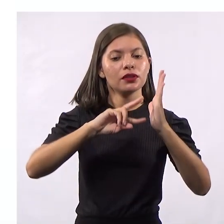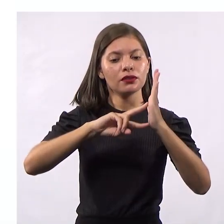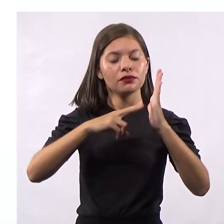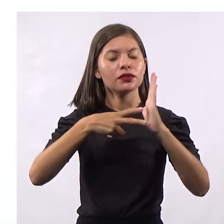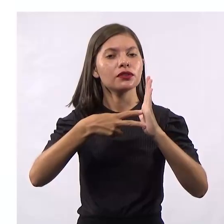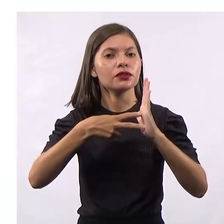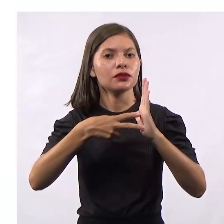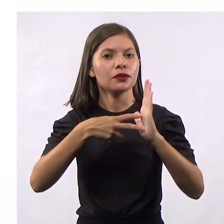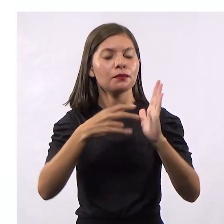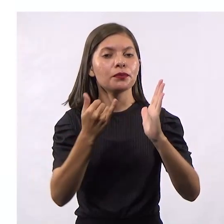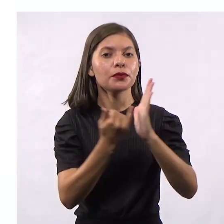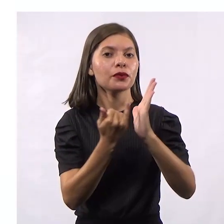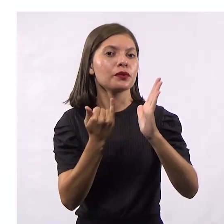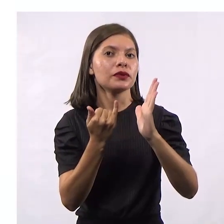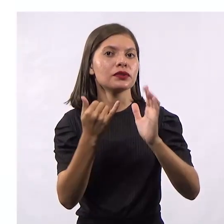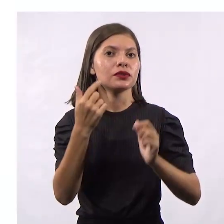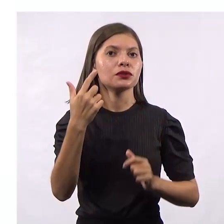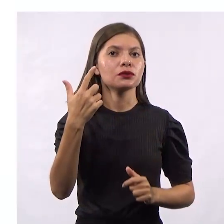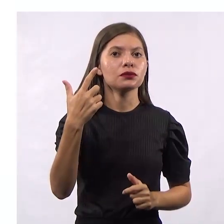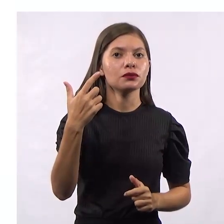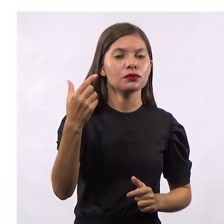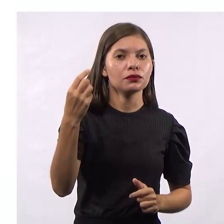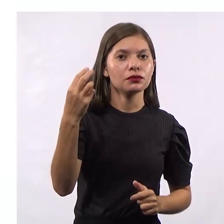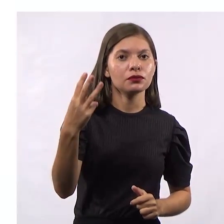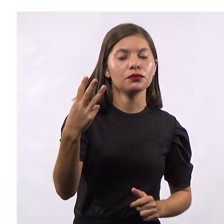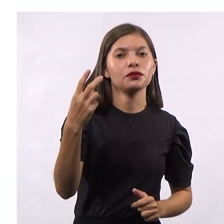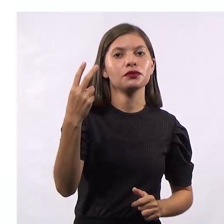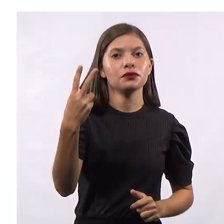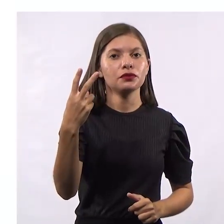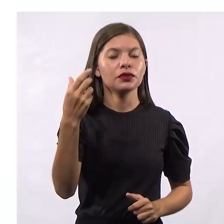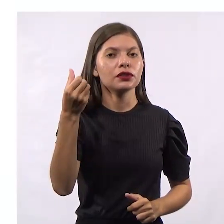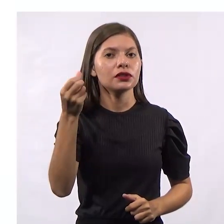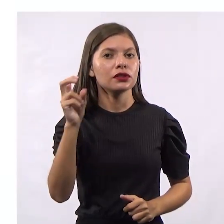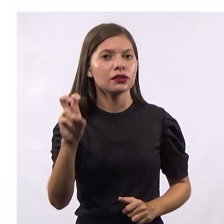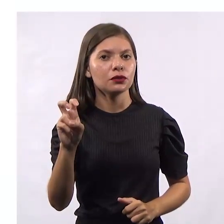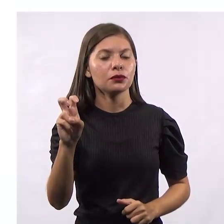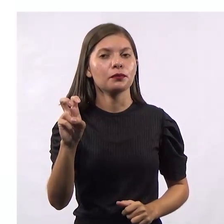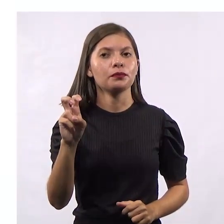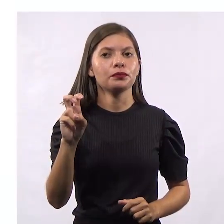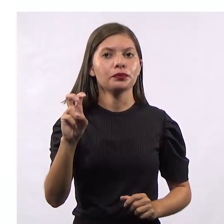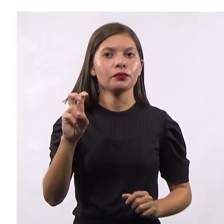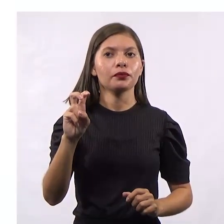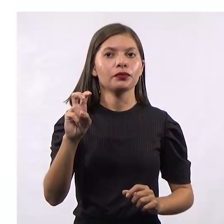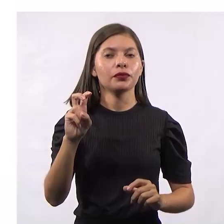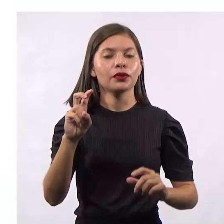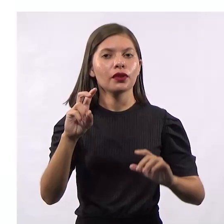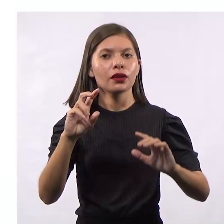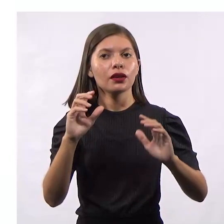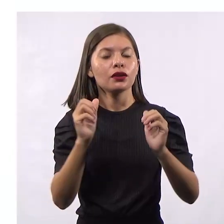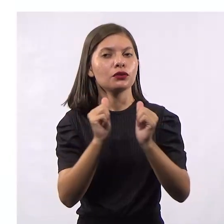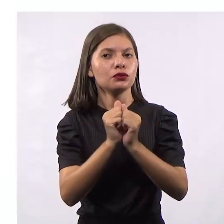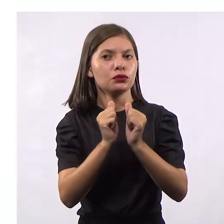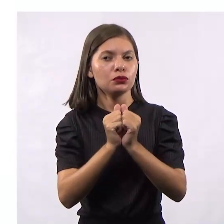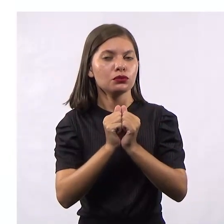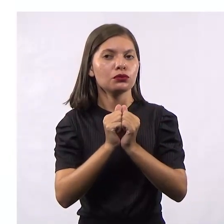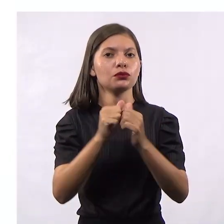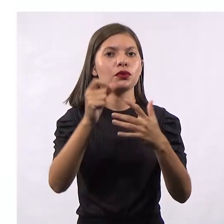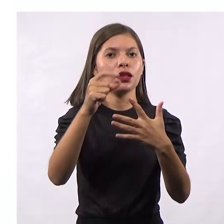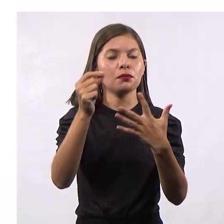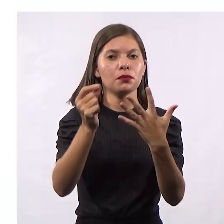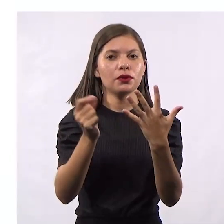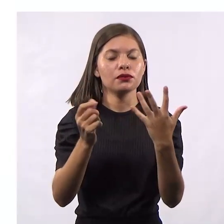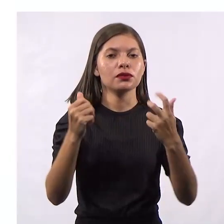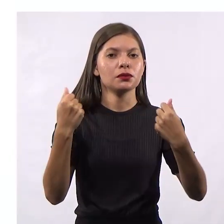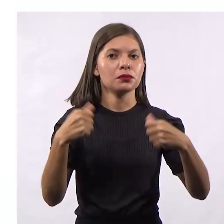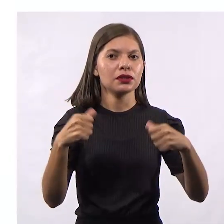para o slide. Inciso 25, que vai falar que o projeto básico é justamente esse conjunto de elementos necessários,